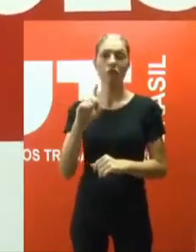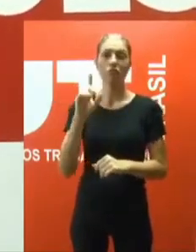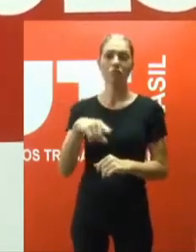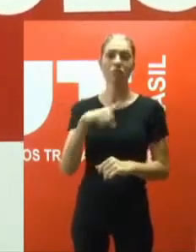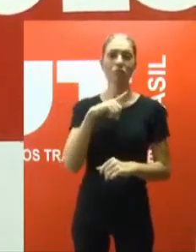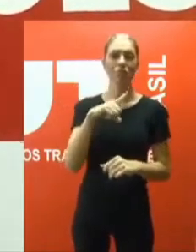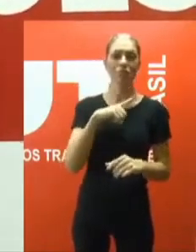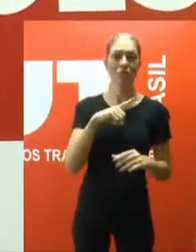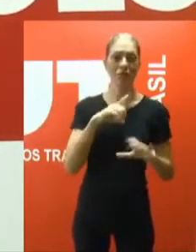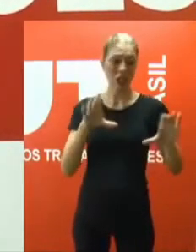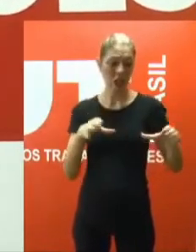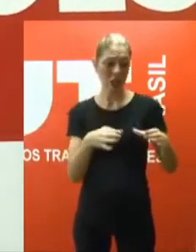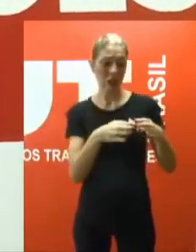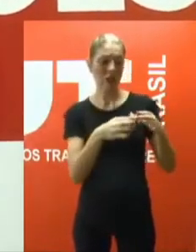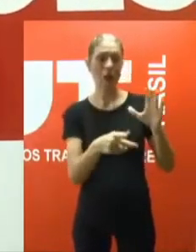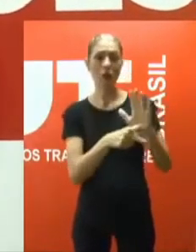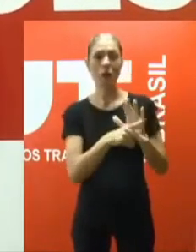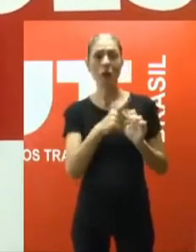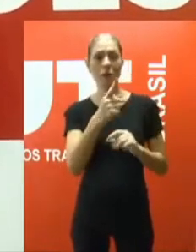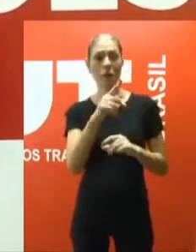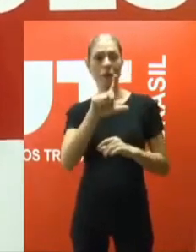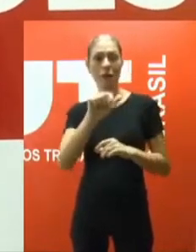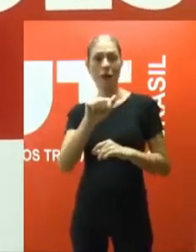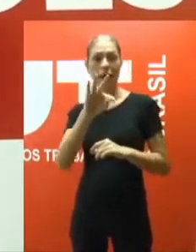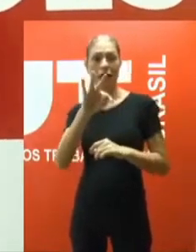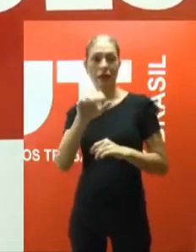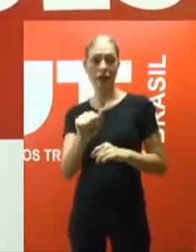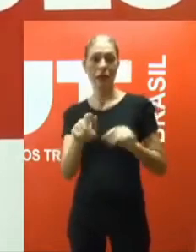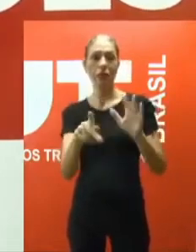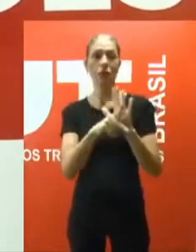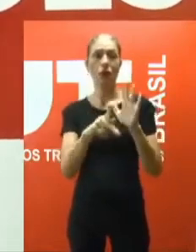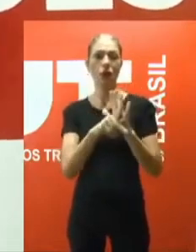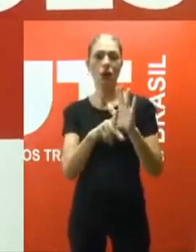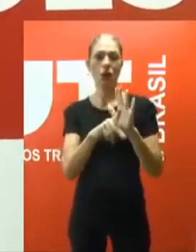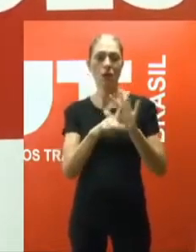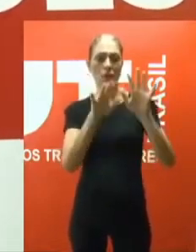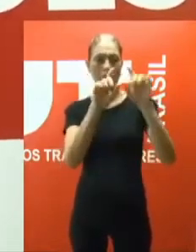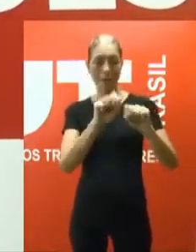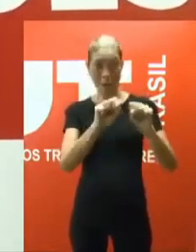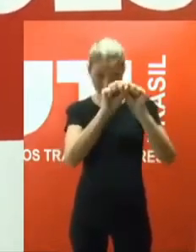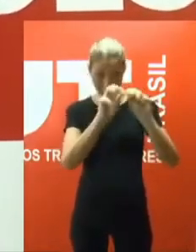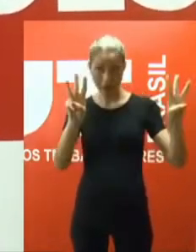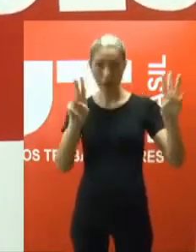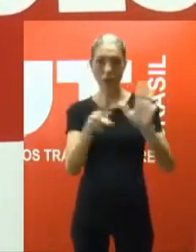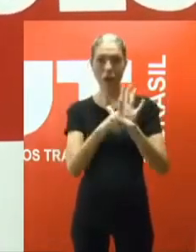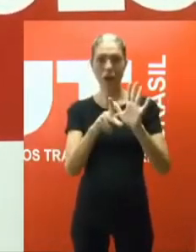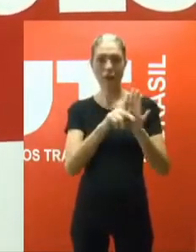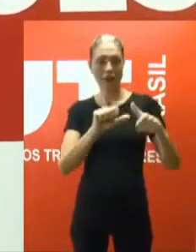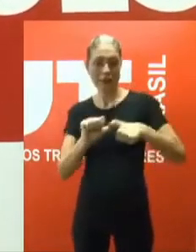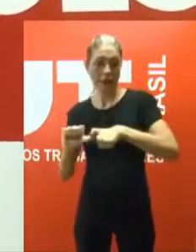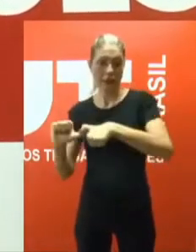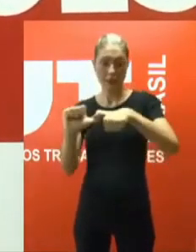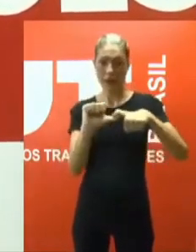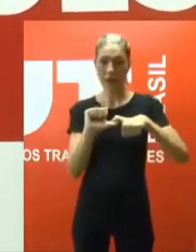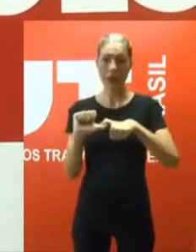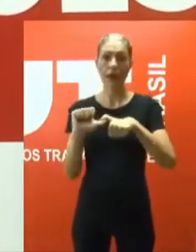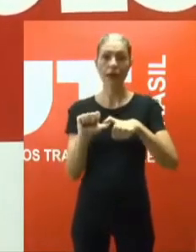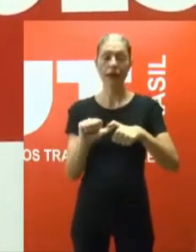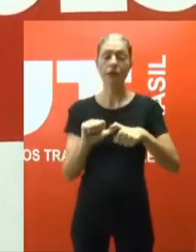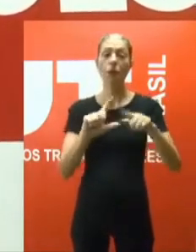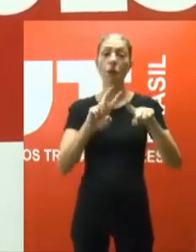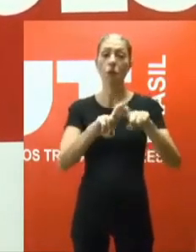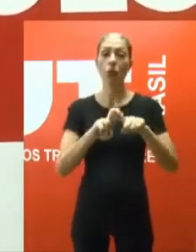prima, irmã da PLADA, da Plataforma de Desenvolvimento das Américas, que nós construímos juntos com a CUT, né? E, em segundo lugar, uma